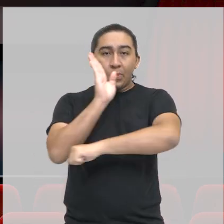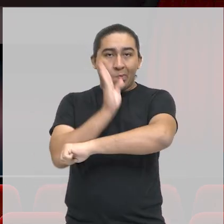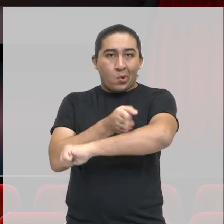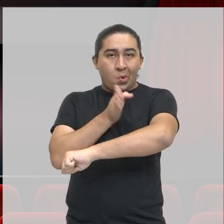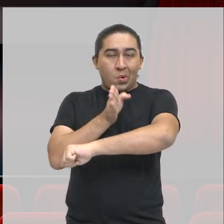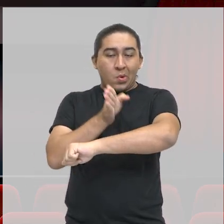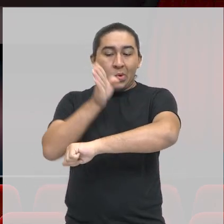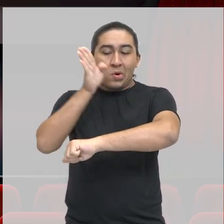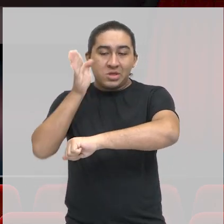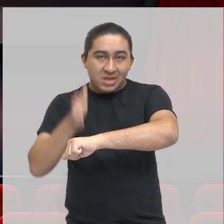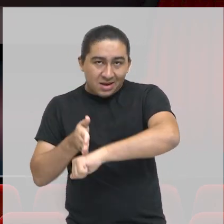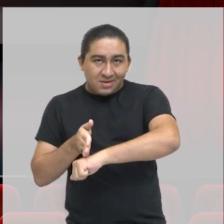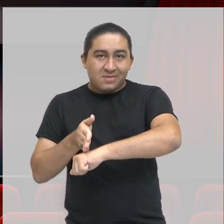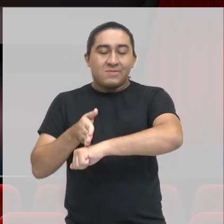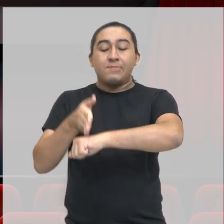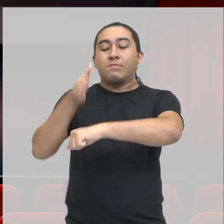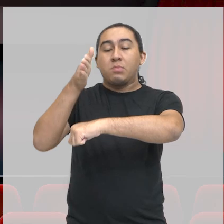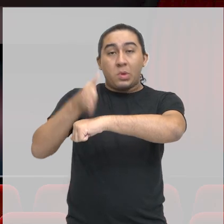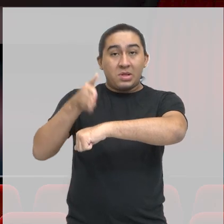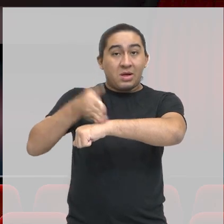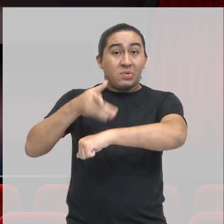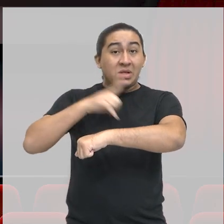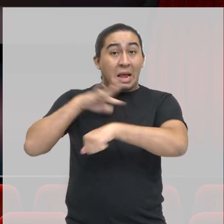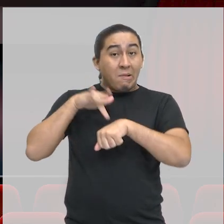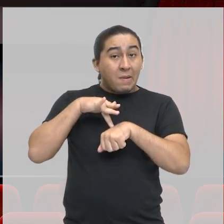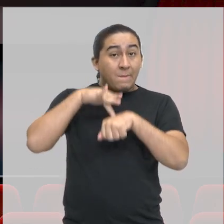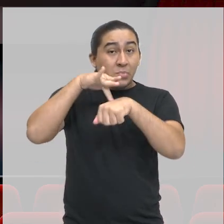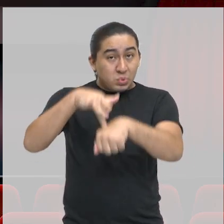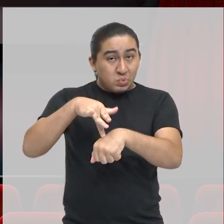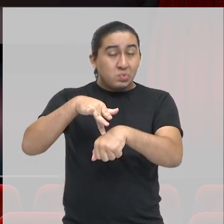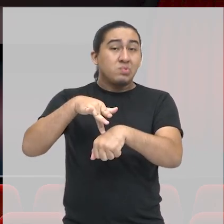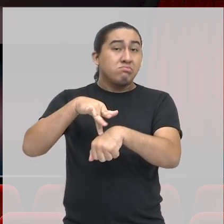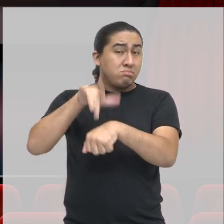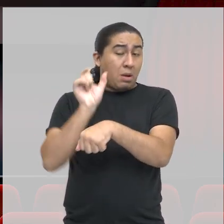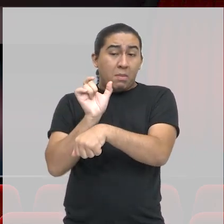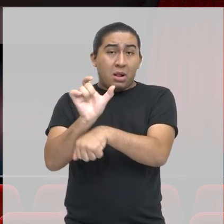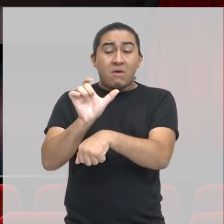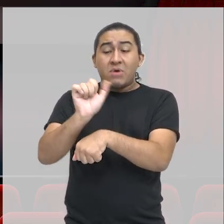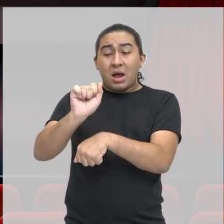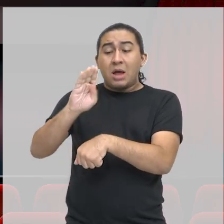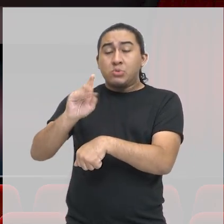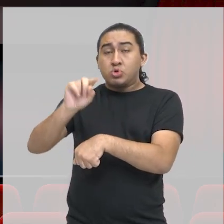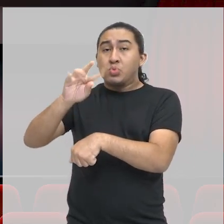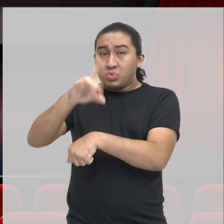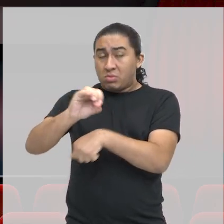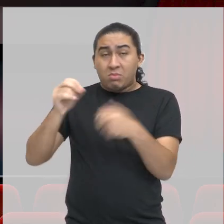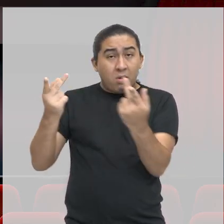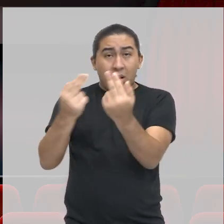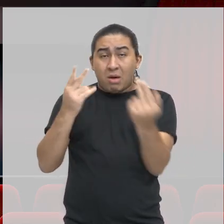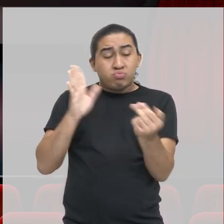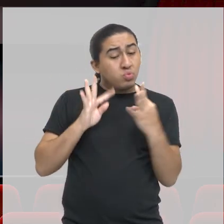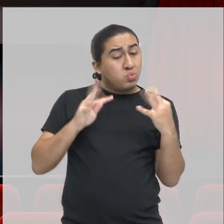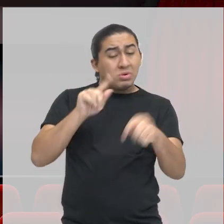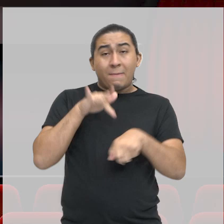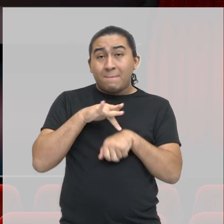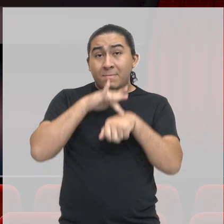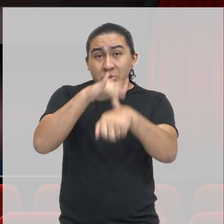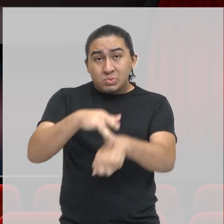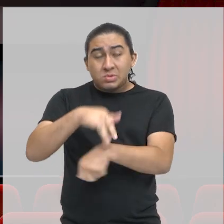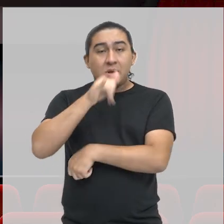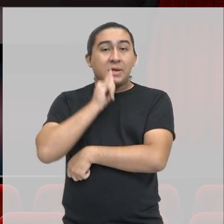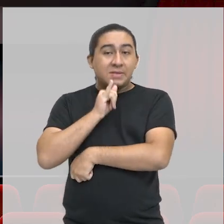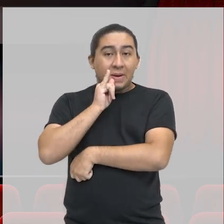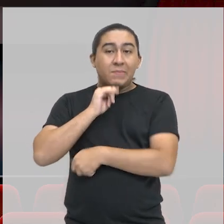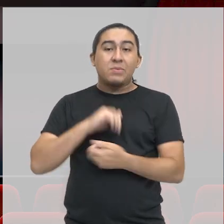O moderno, nós temos teatro do absurdo, como o próprio nome diz. Tudo é um absurdo. Por exemplo,